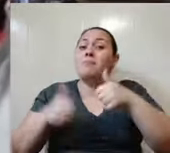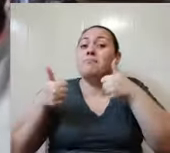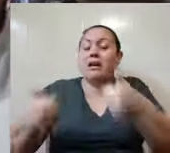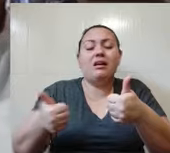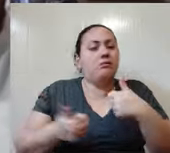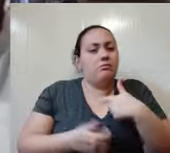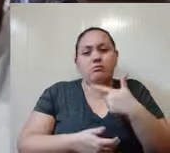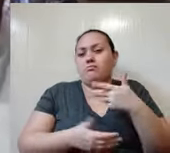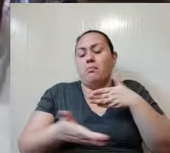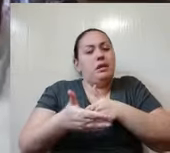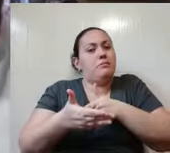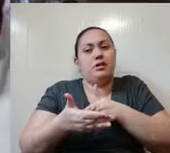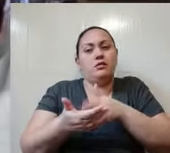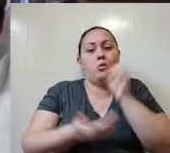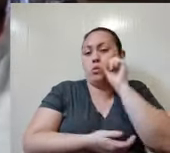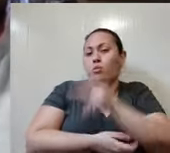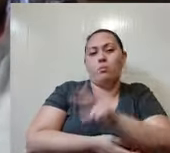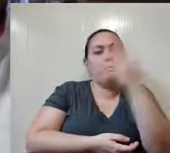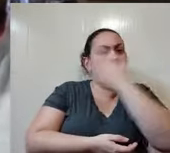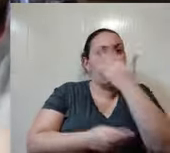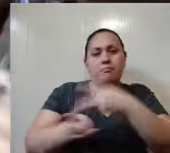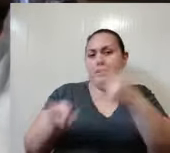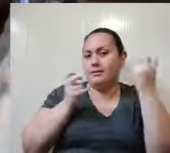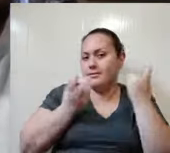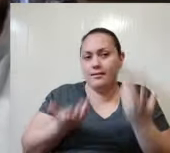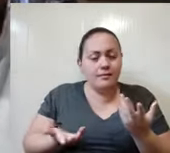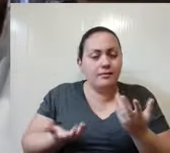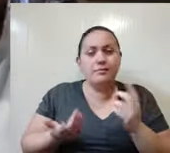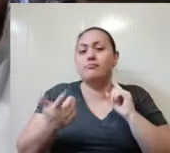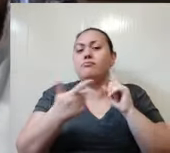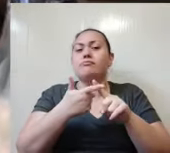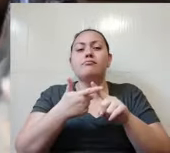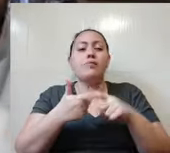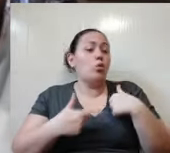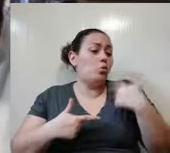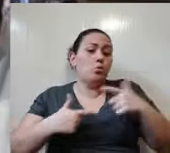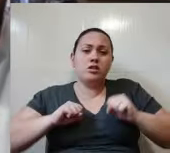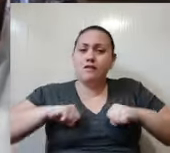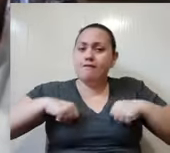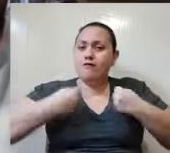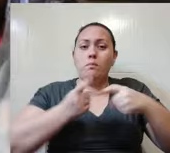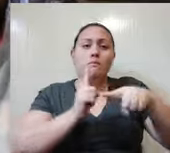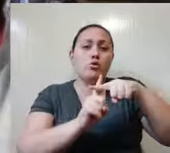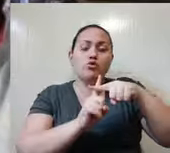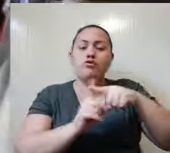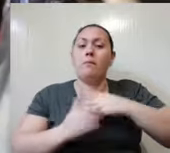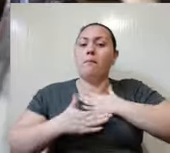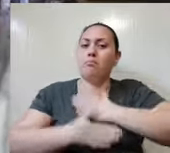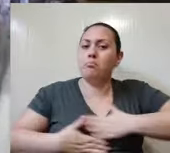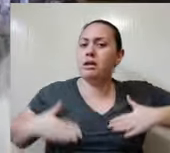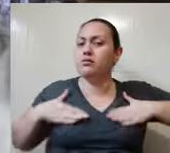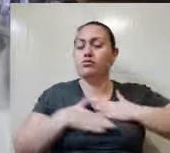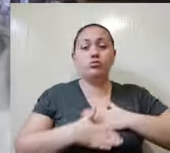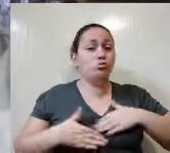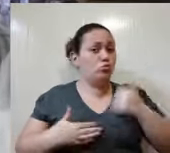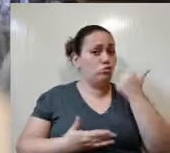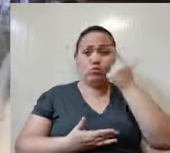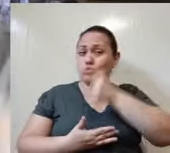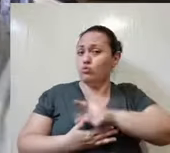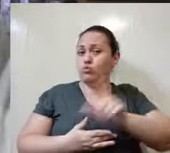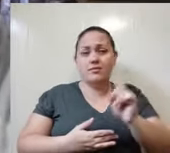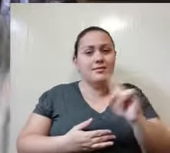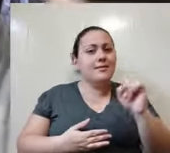situação. Eu não vou conseguir me empenhar de uma forma positiva e prazerosa para o desenvolvimento pessoal.